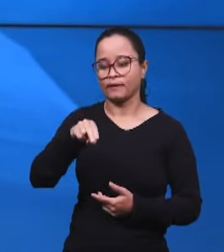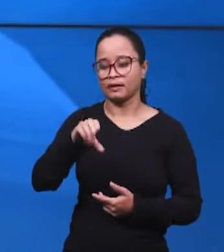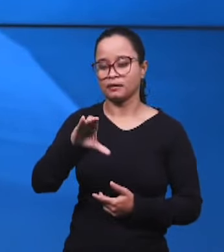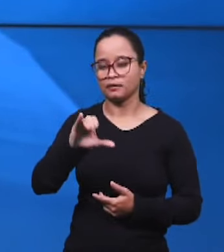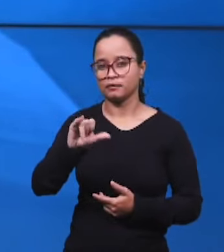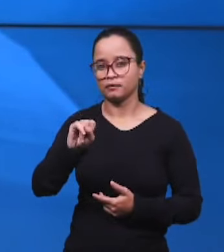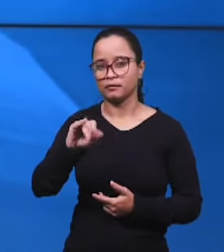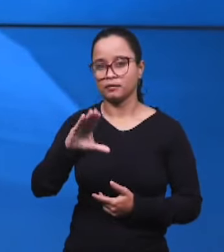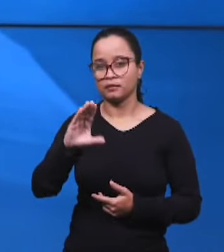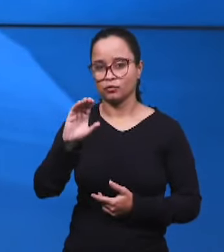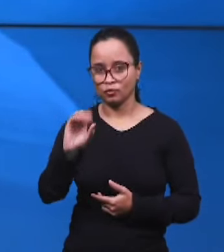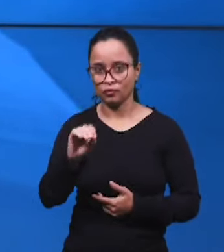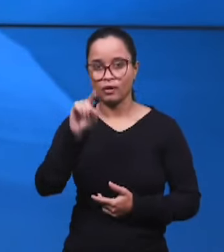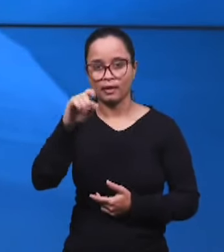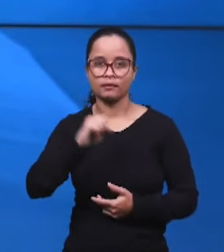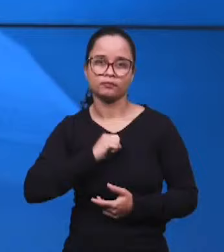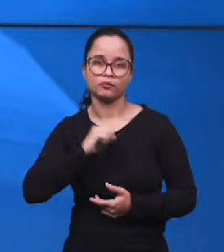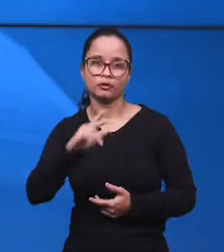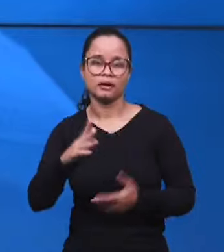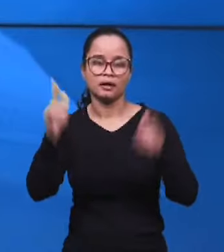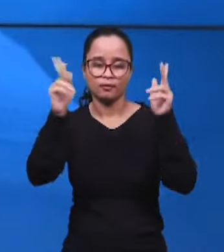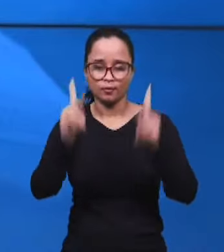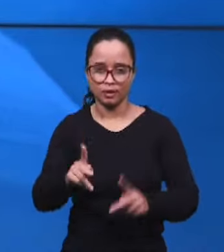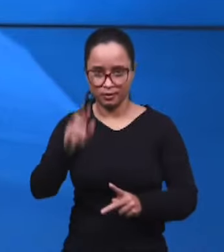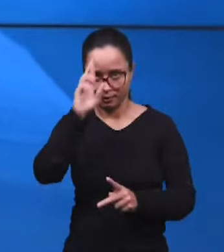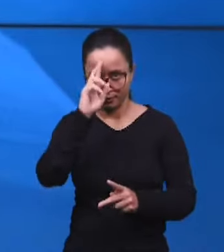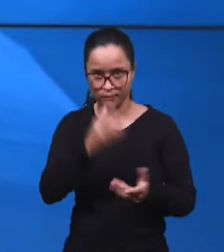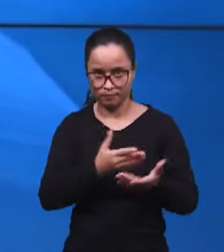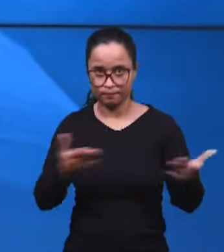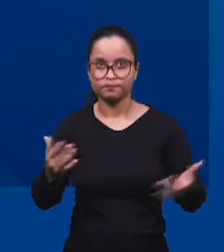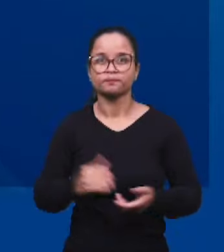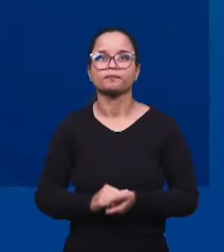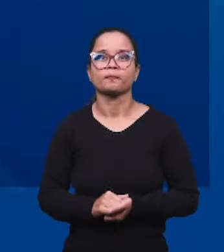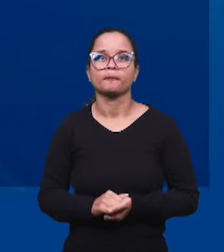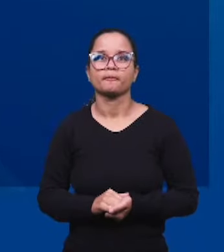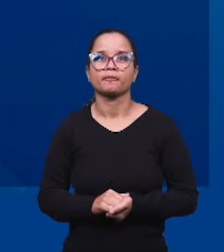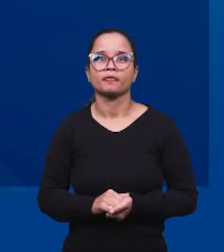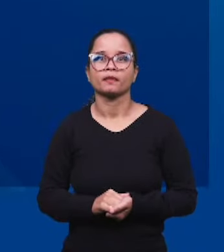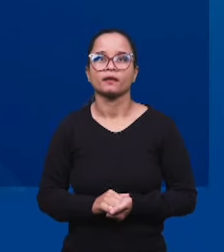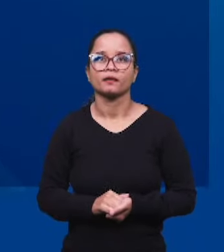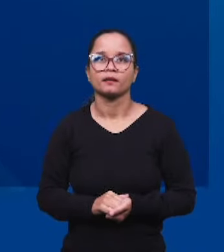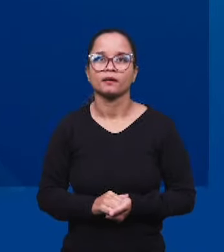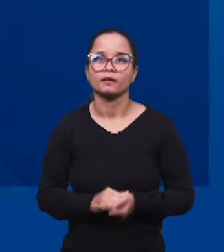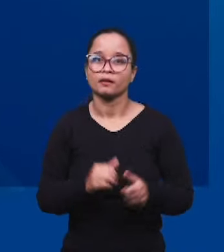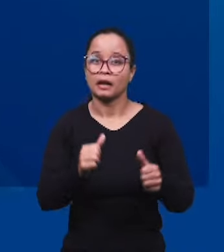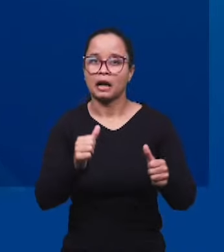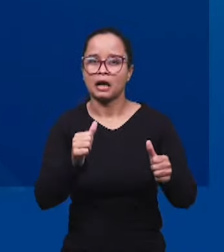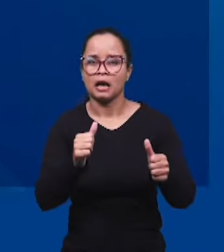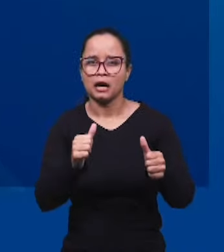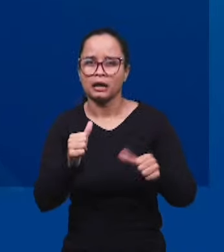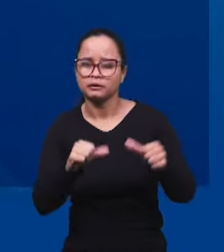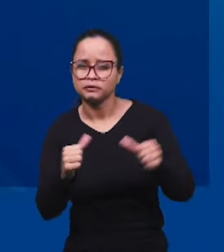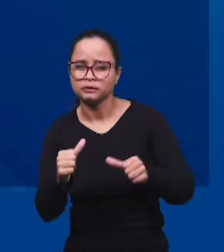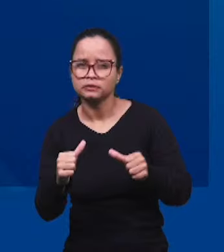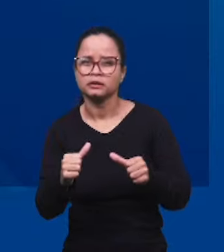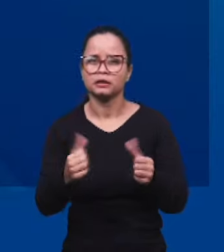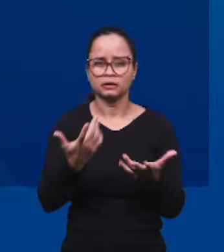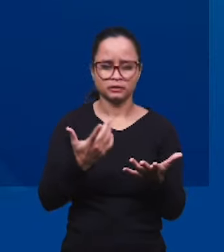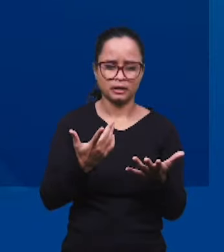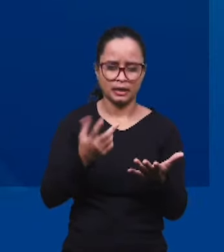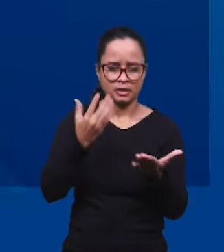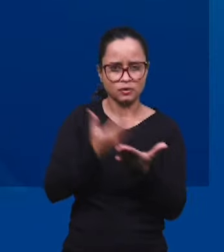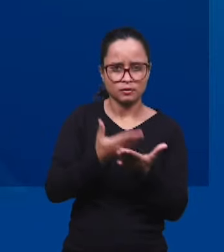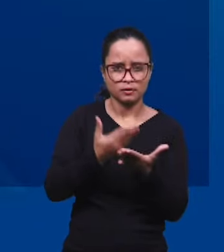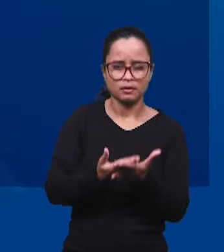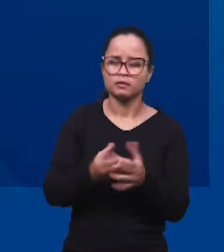Évora, lá em Portugal. Francisco, a paz do Senhor, meu irmão, pode falar. Analisando e estudando o contexto profético do